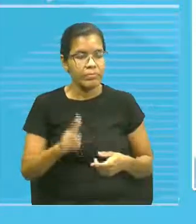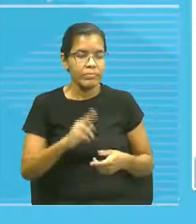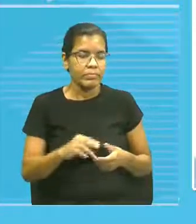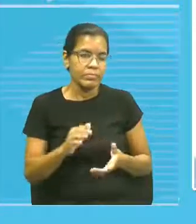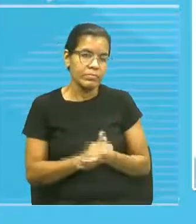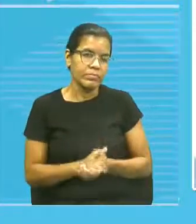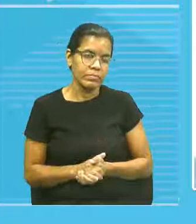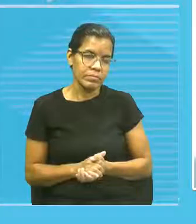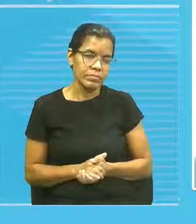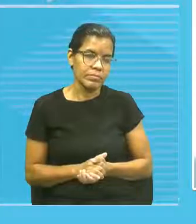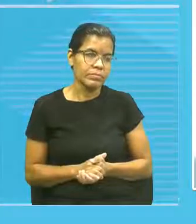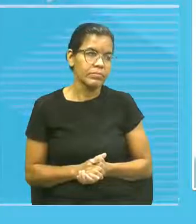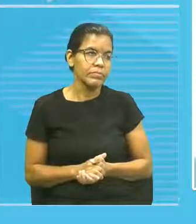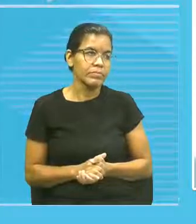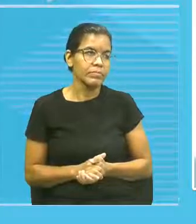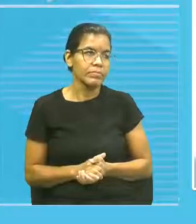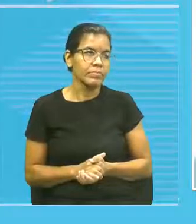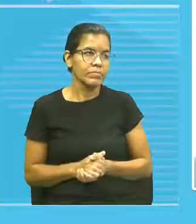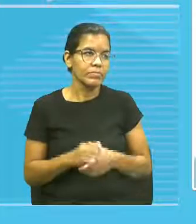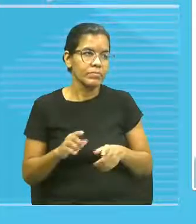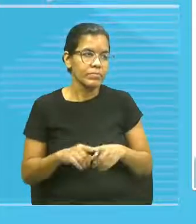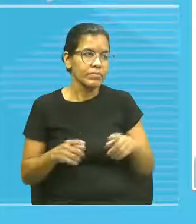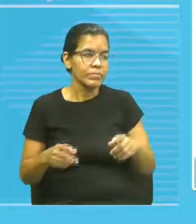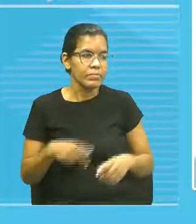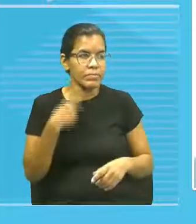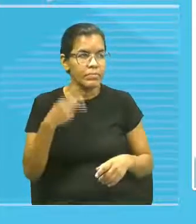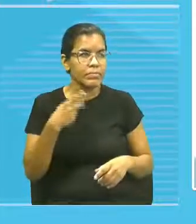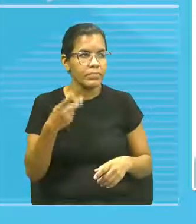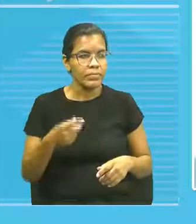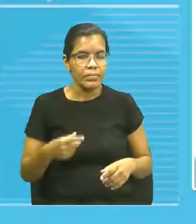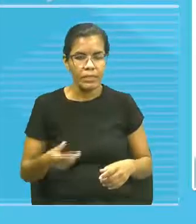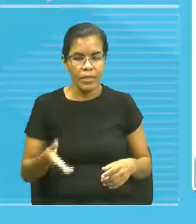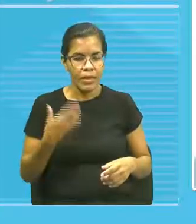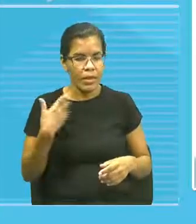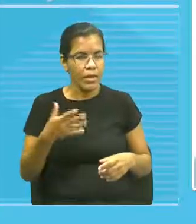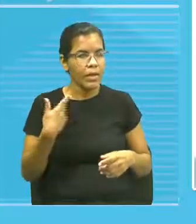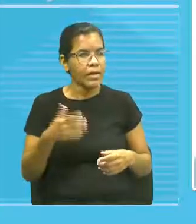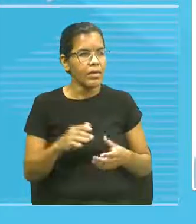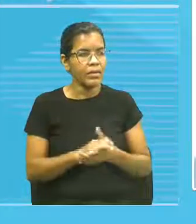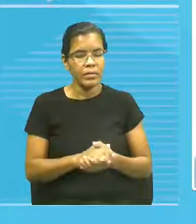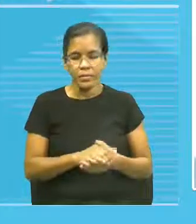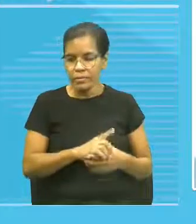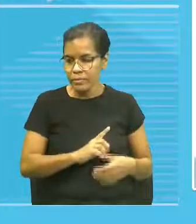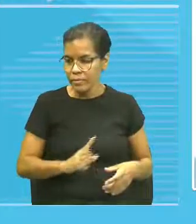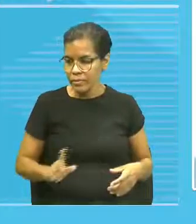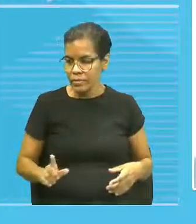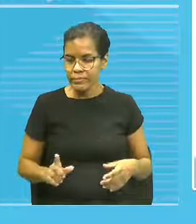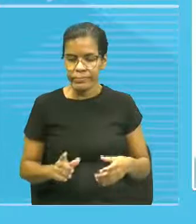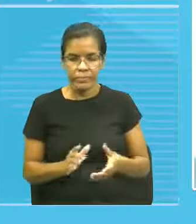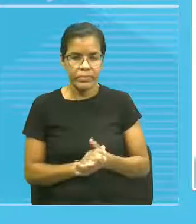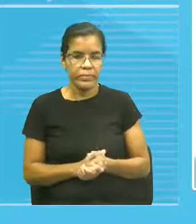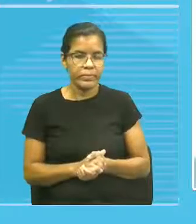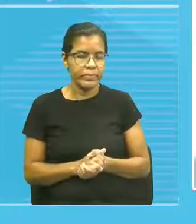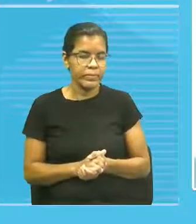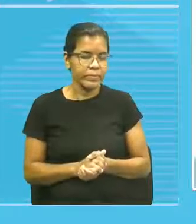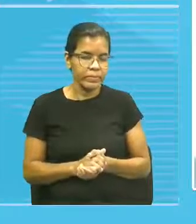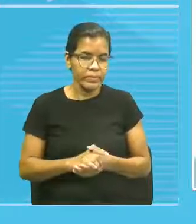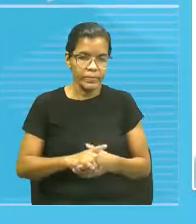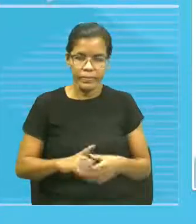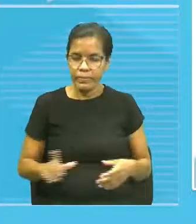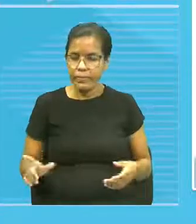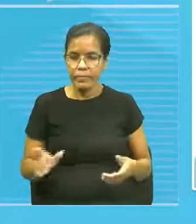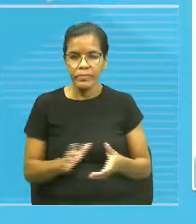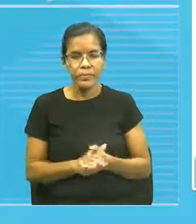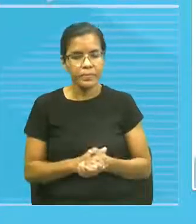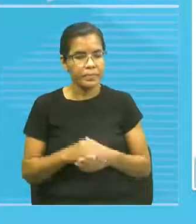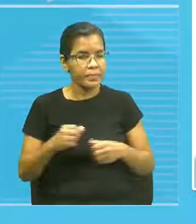óbvio. Mas se eu disser tá calor e a Rosinha disser não, não tô sentindo calor.